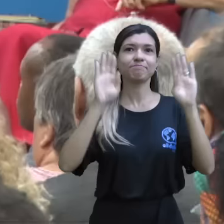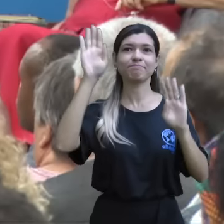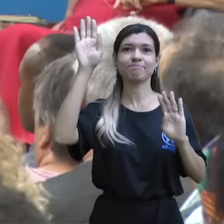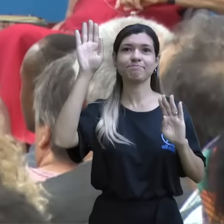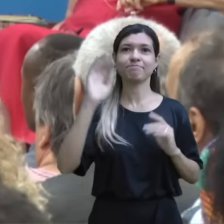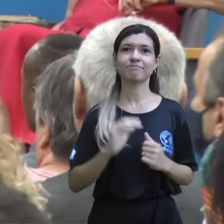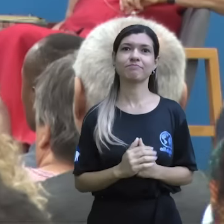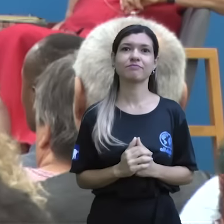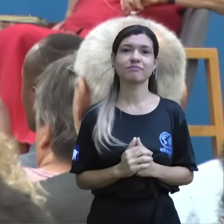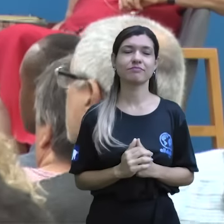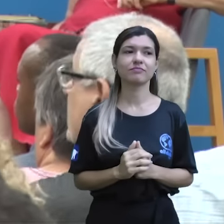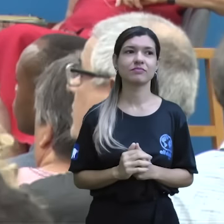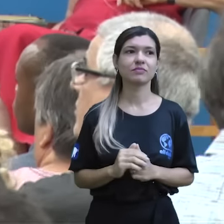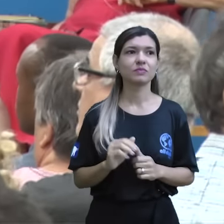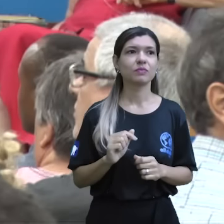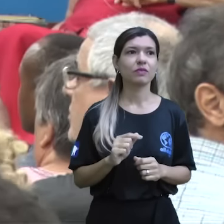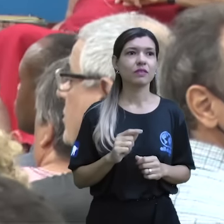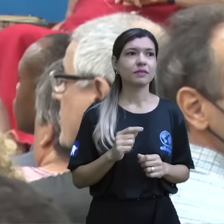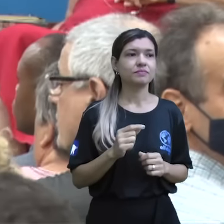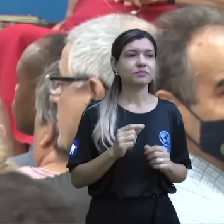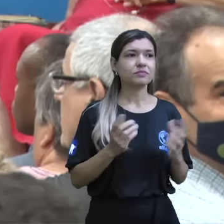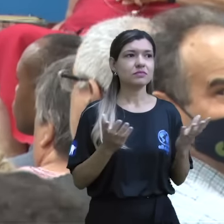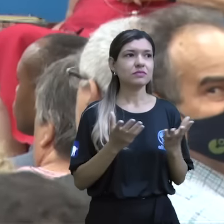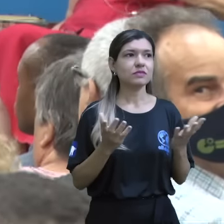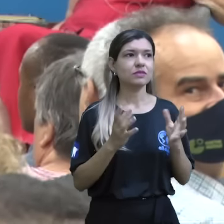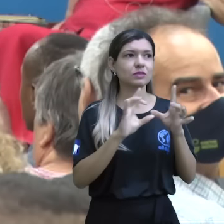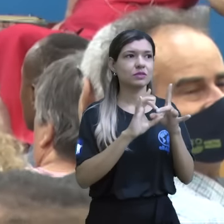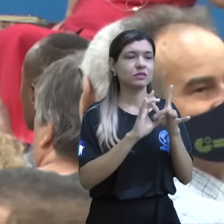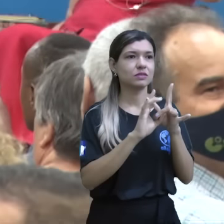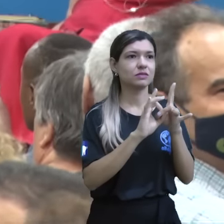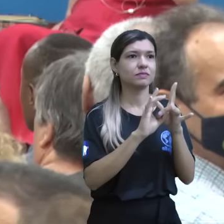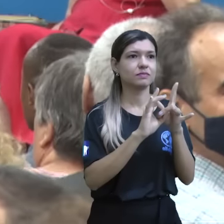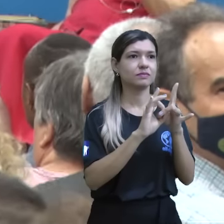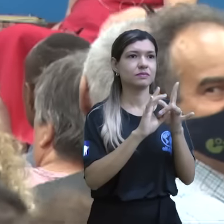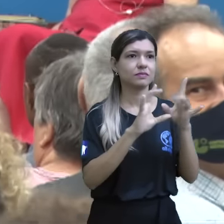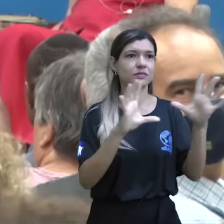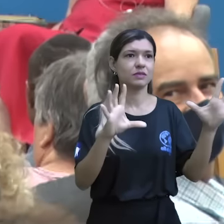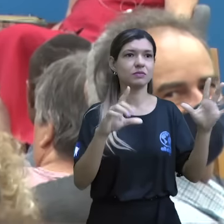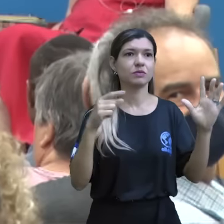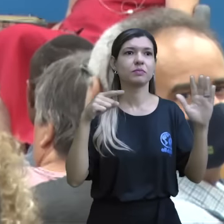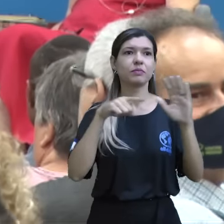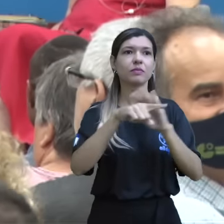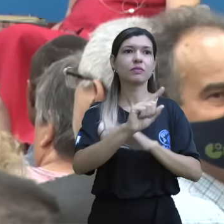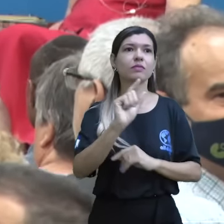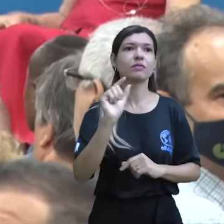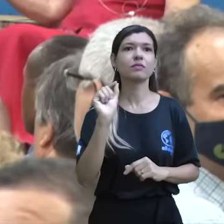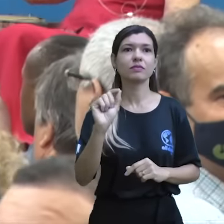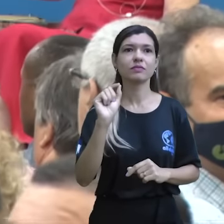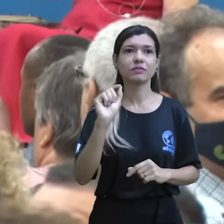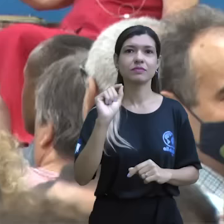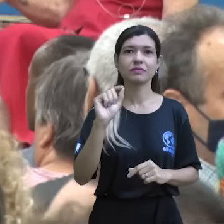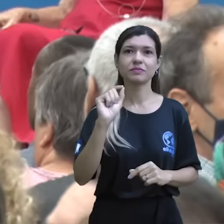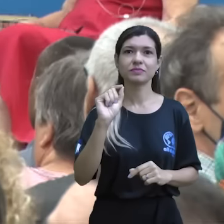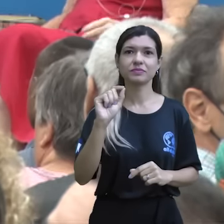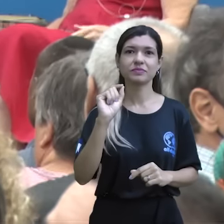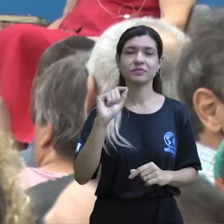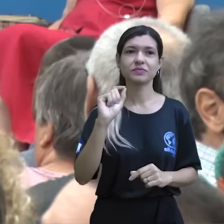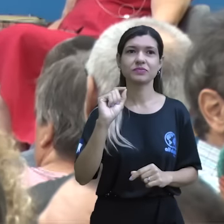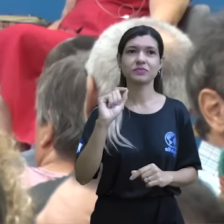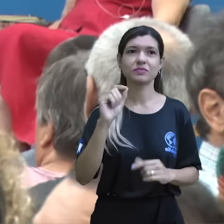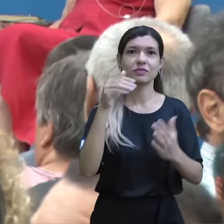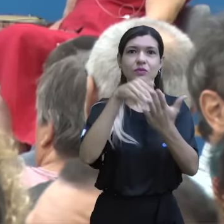ó. Será já que a gente faz tem várias? Alguém lá atrás. Você primeiro. Acha, Bea? Pegamos Tá, gente? Vou eu? Primeiramente. Se quiser